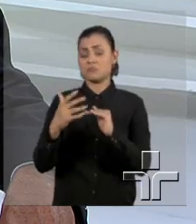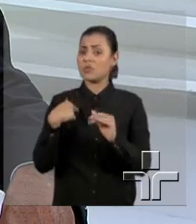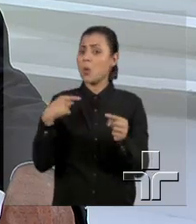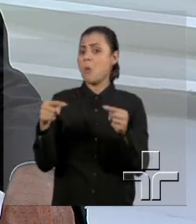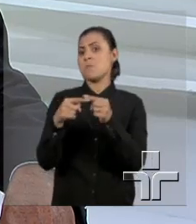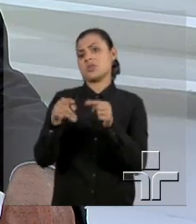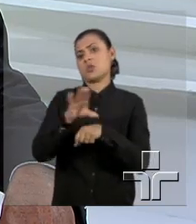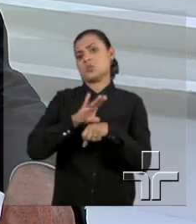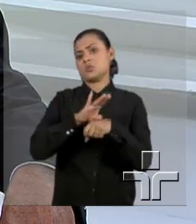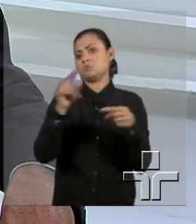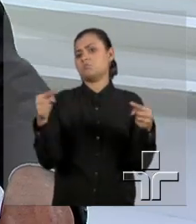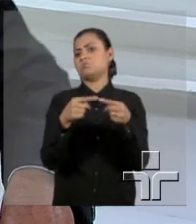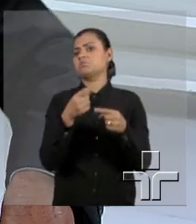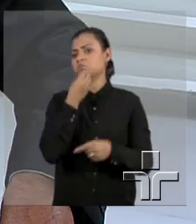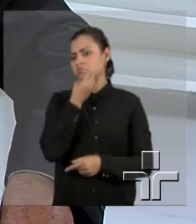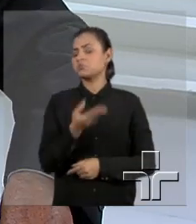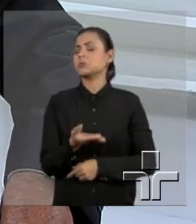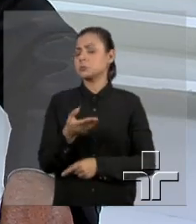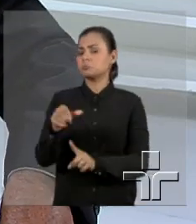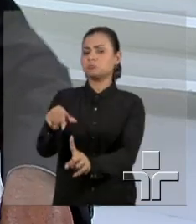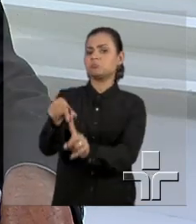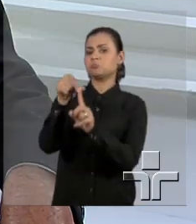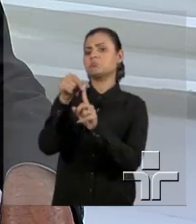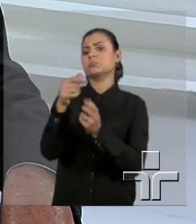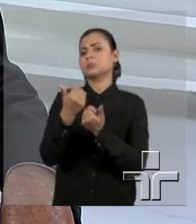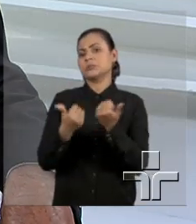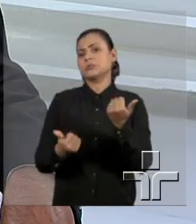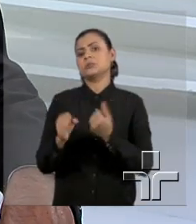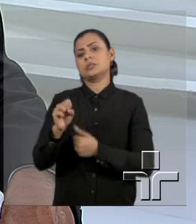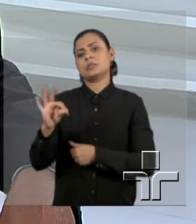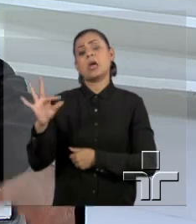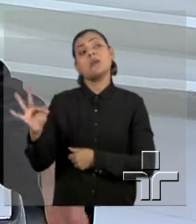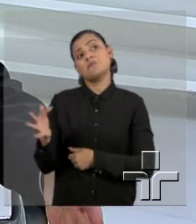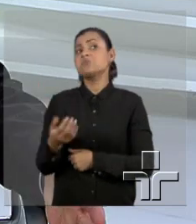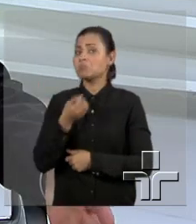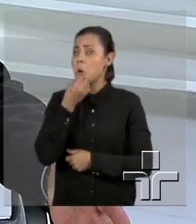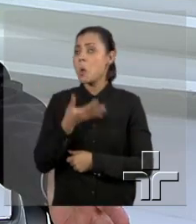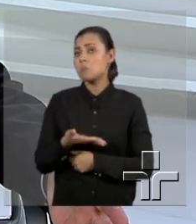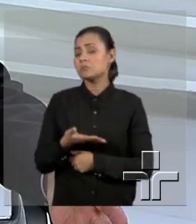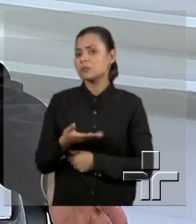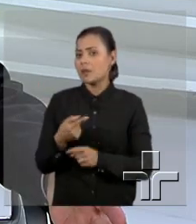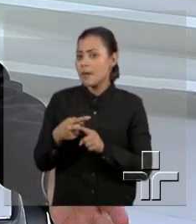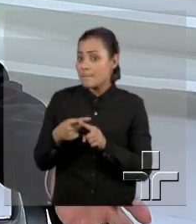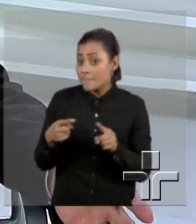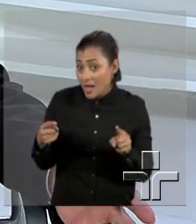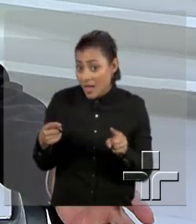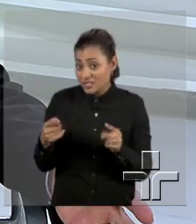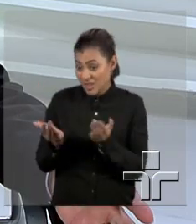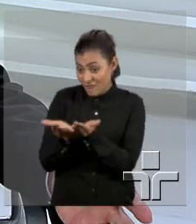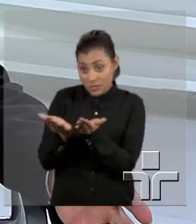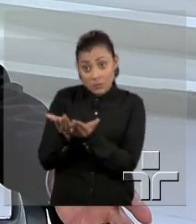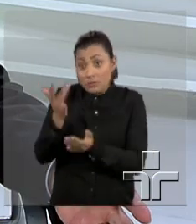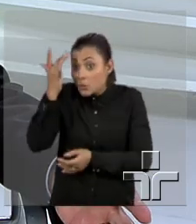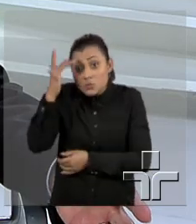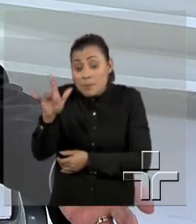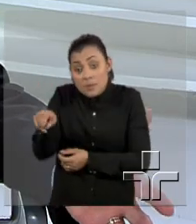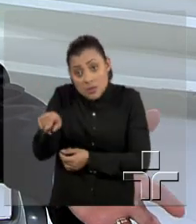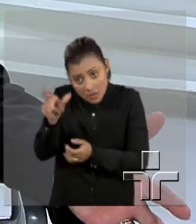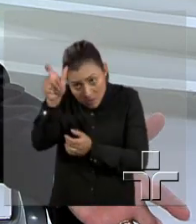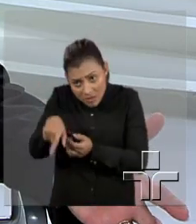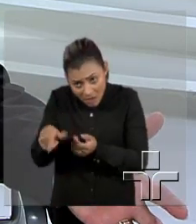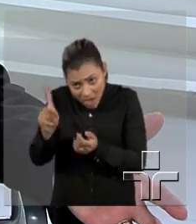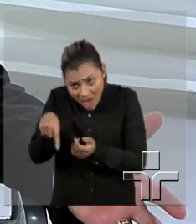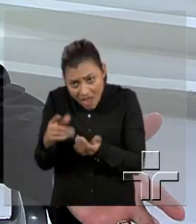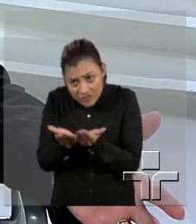requisitos constitucionais de investidura no cargo de ministro do Supremo. Mas, como evangélico, eu não sabia que ele era evangélico, se é